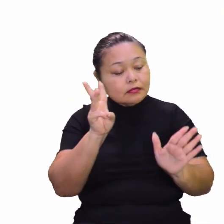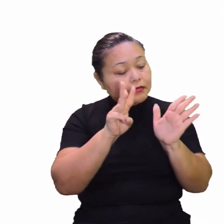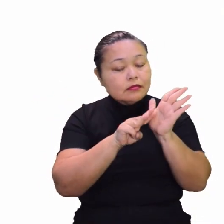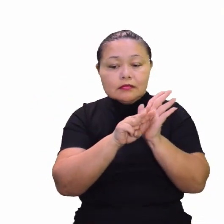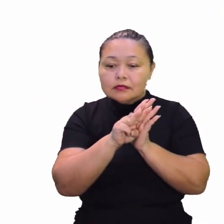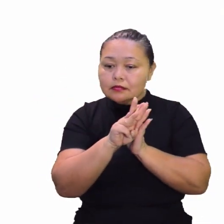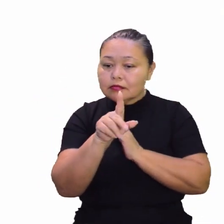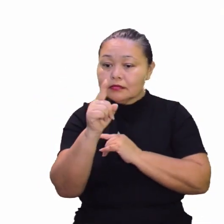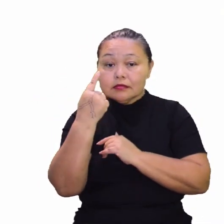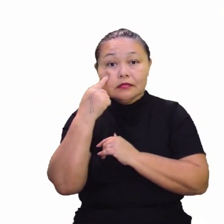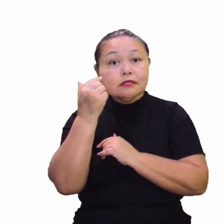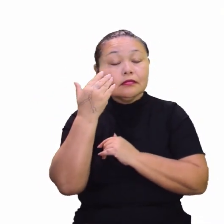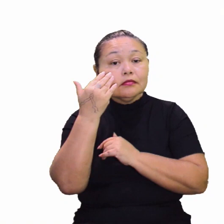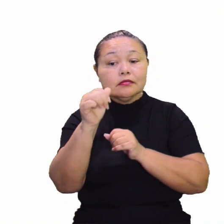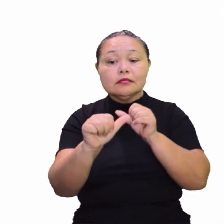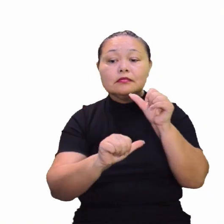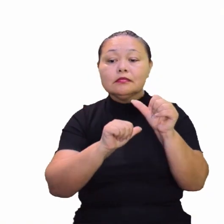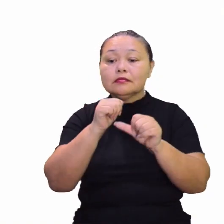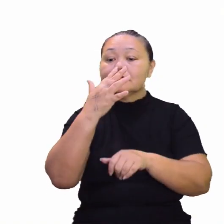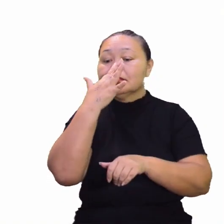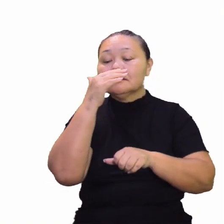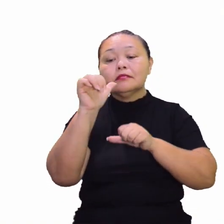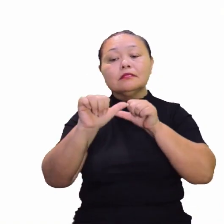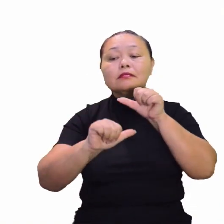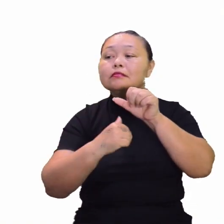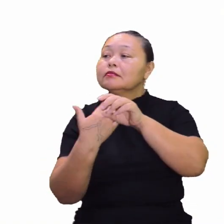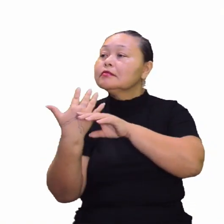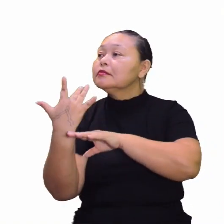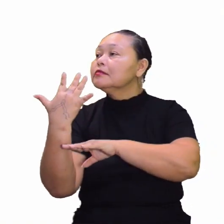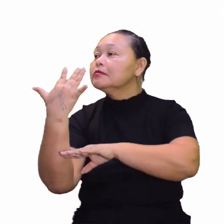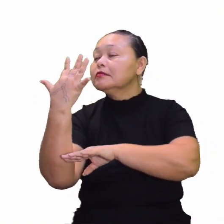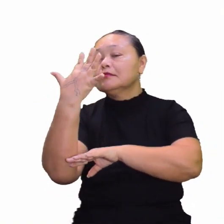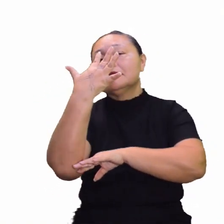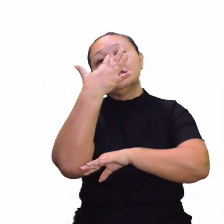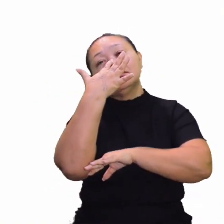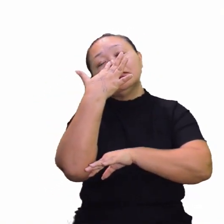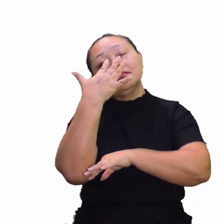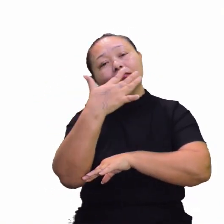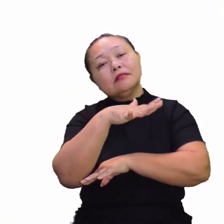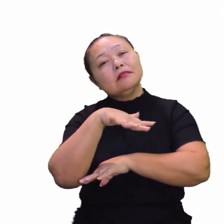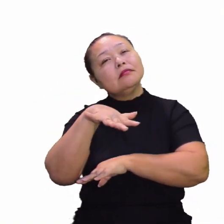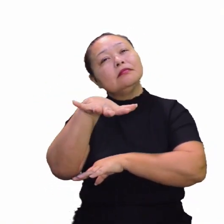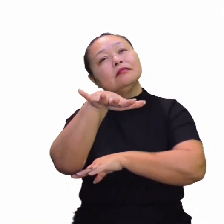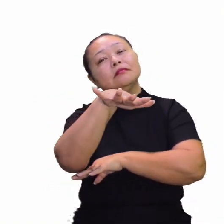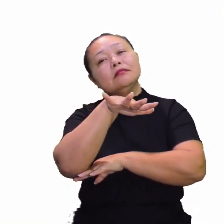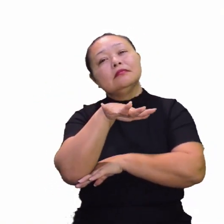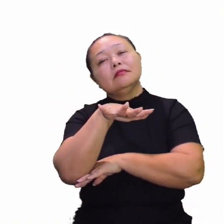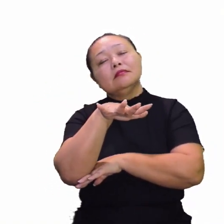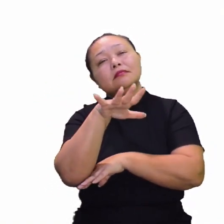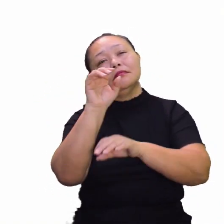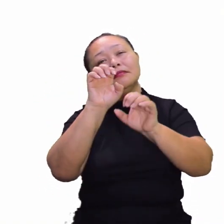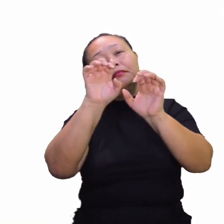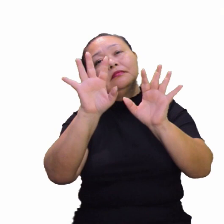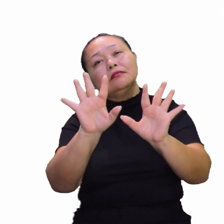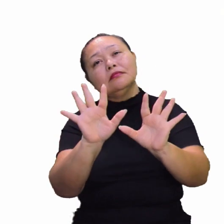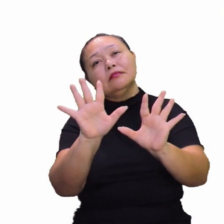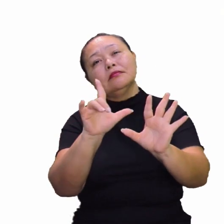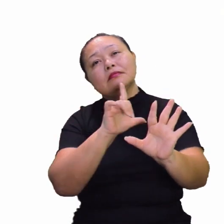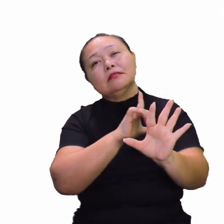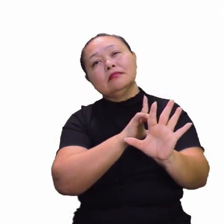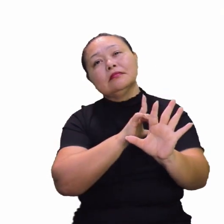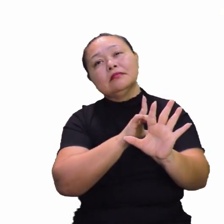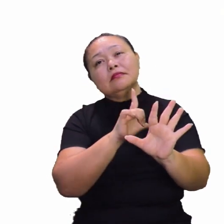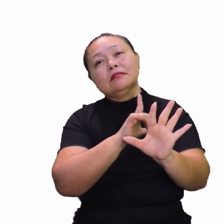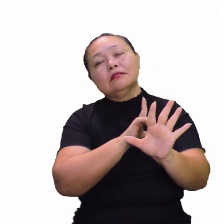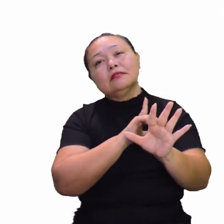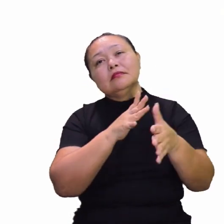Madeira, a gente vê essa transformação da paisagem. Aqueles imensos, né, a infraestrutura que pega